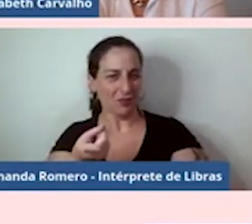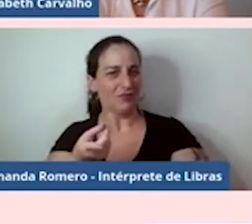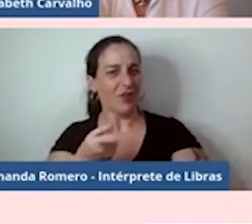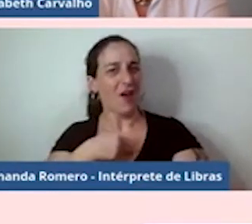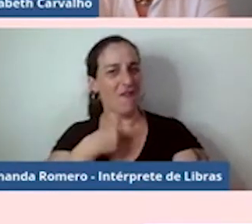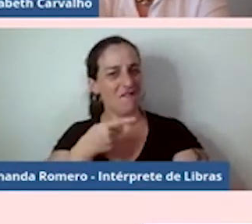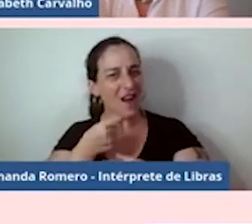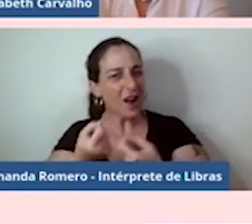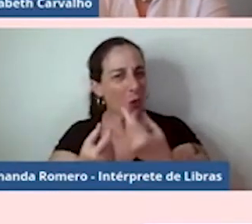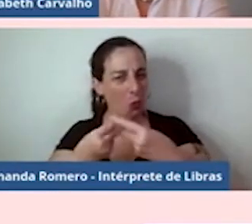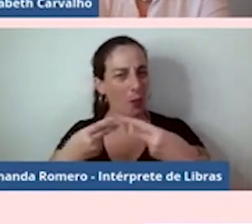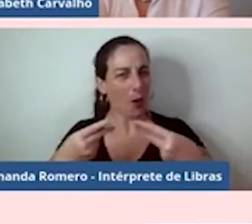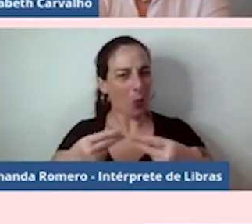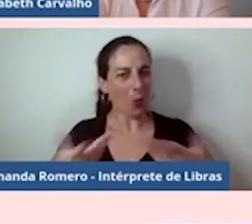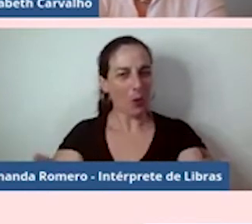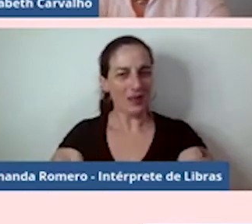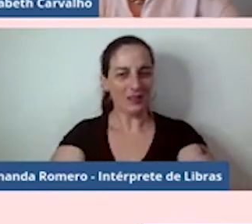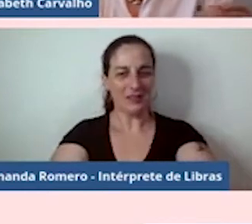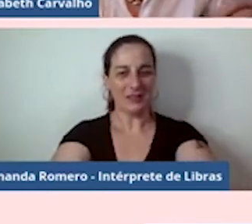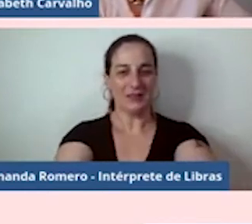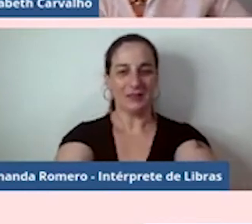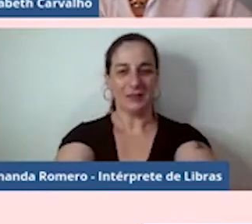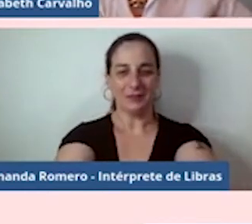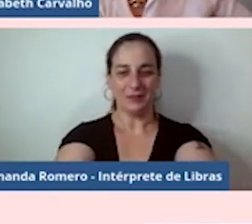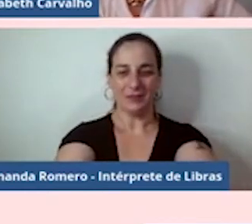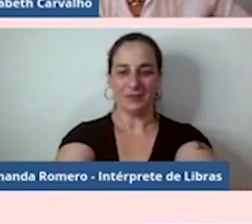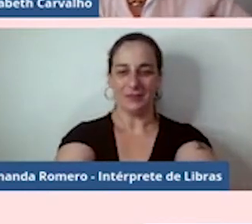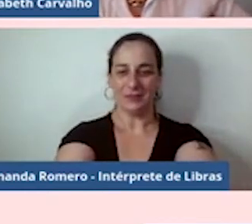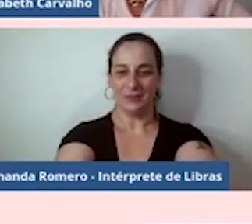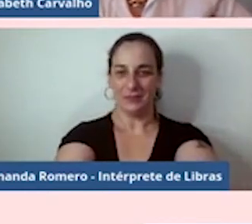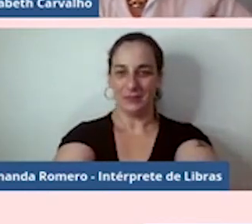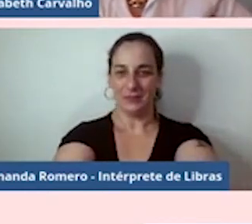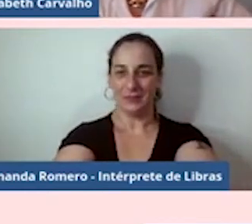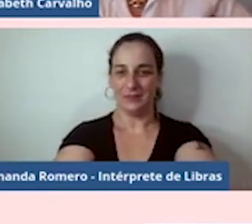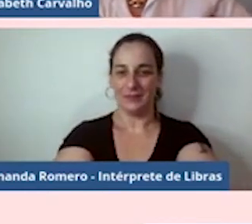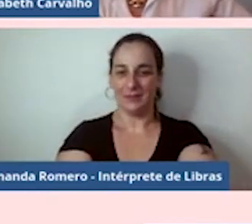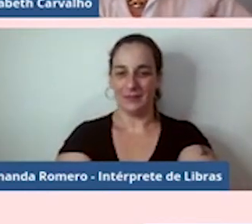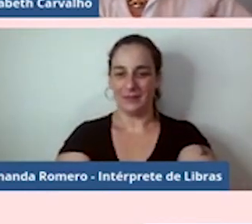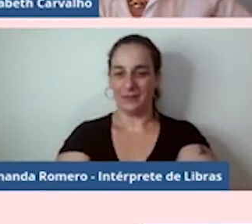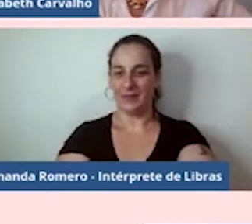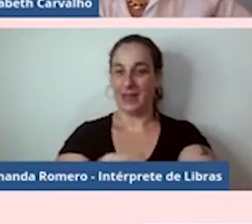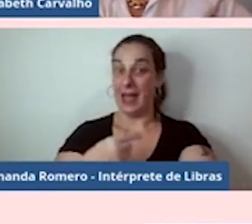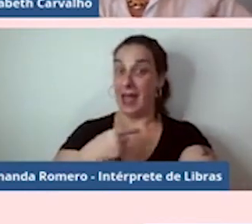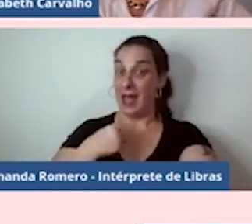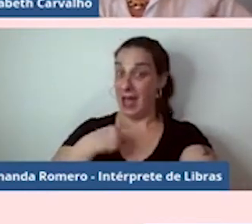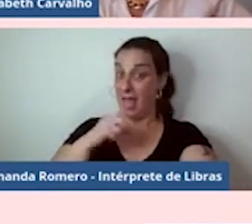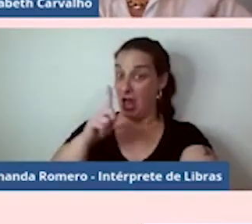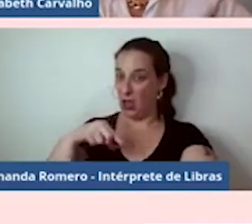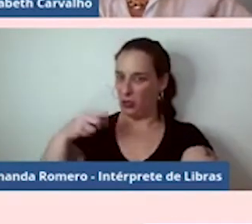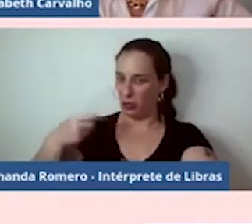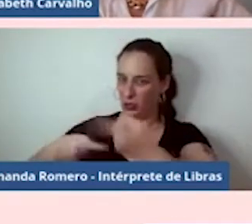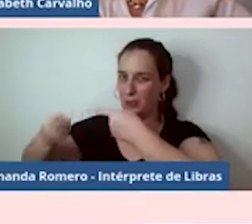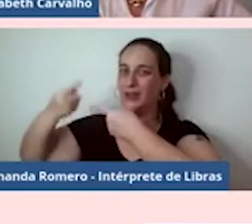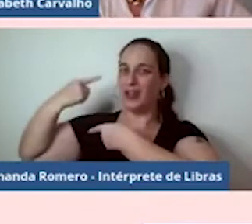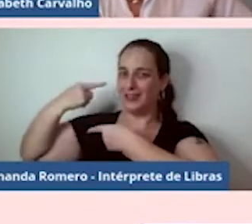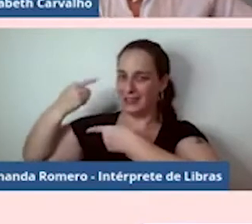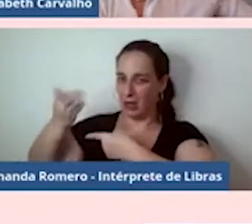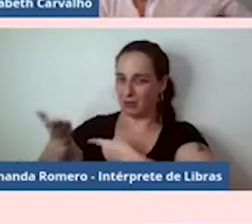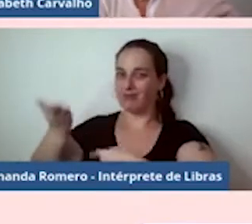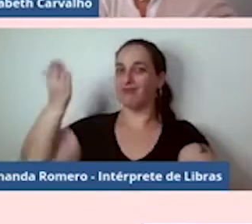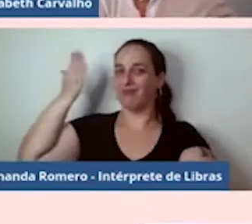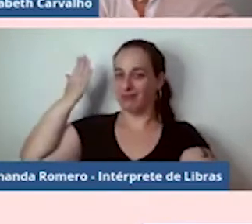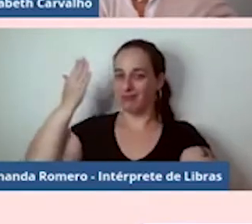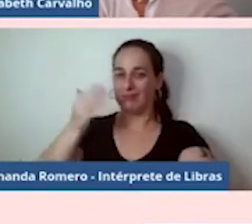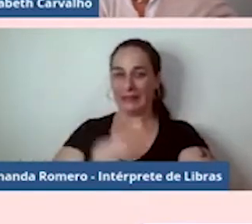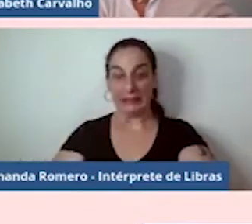coisa nesse sentido também? Gente, assim, eu sou de uma geração anterior à geração de vocês, né?